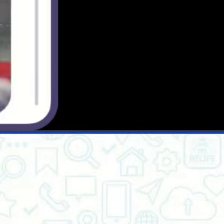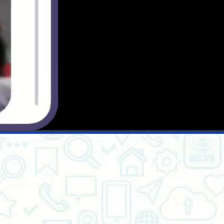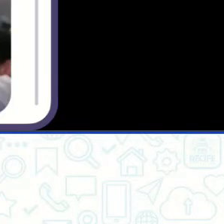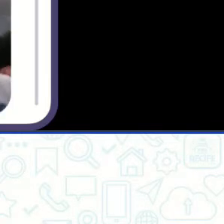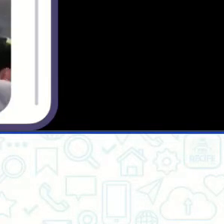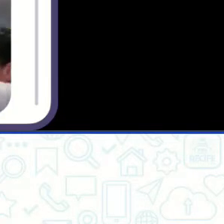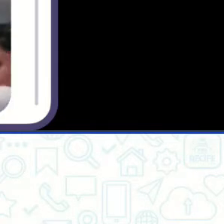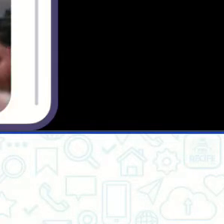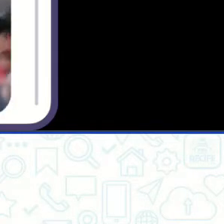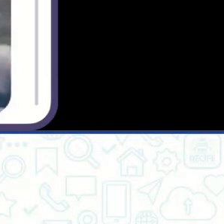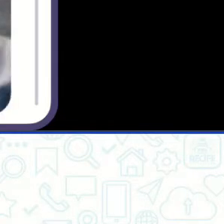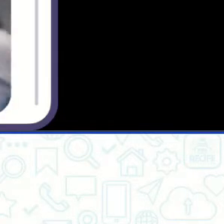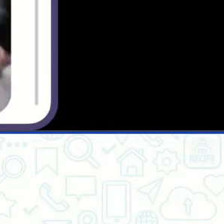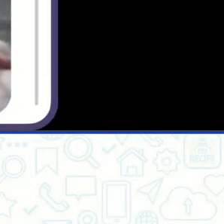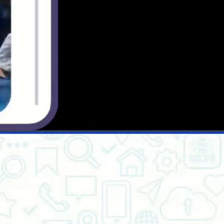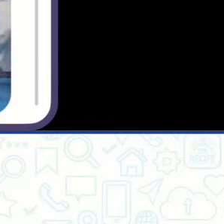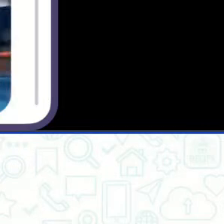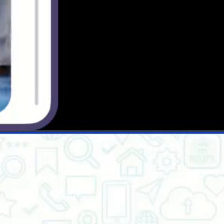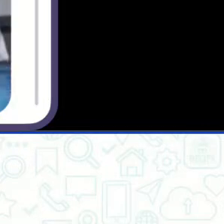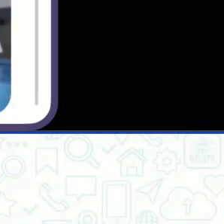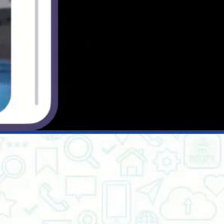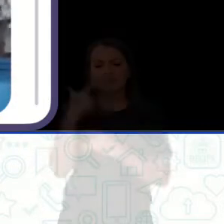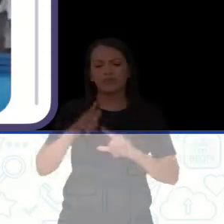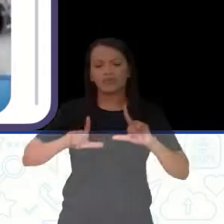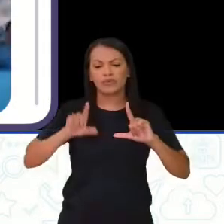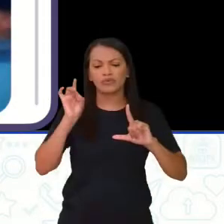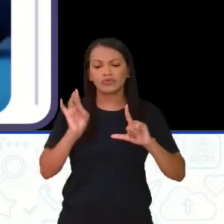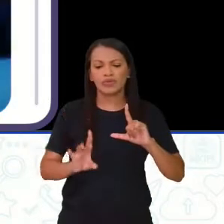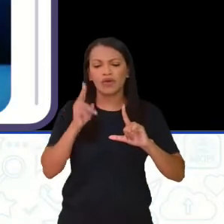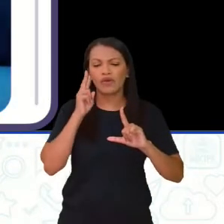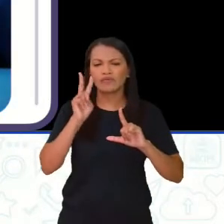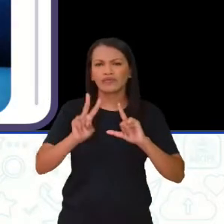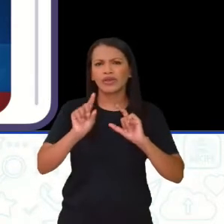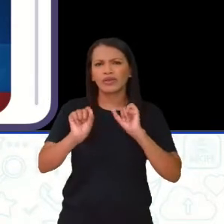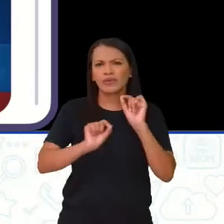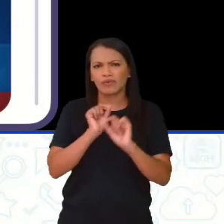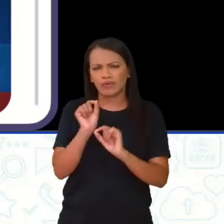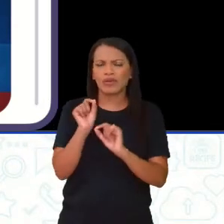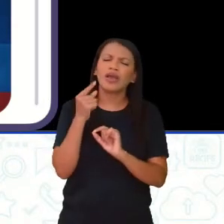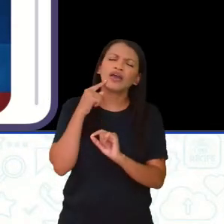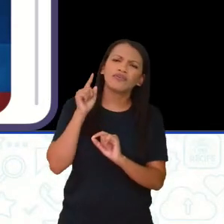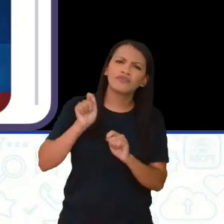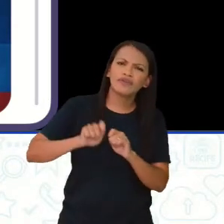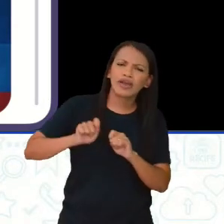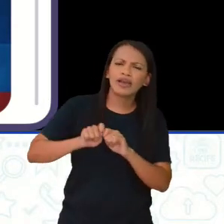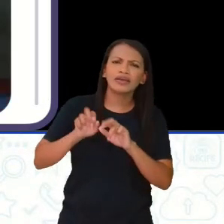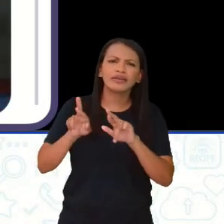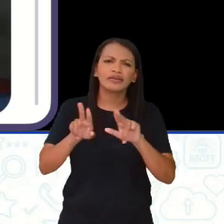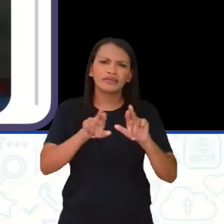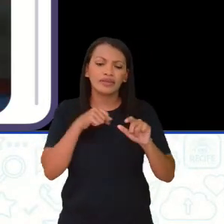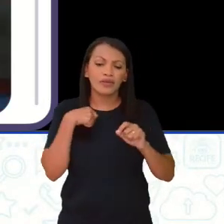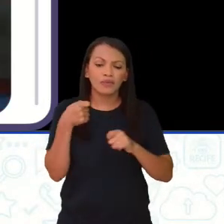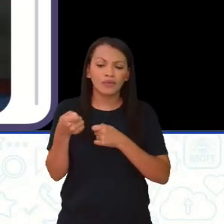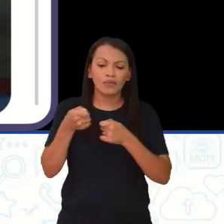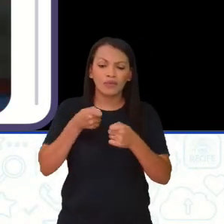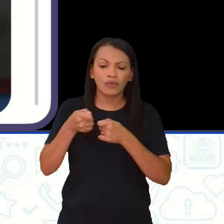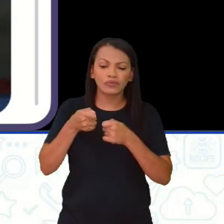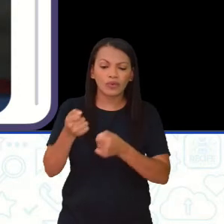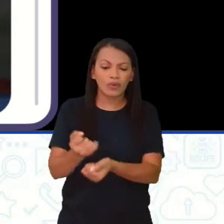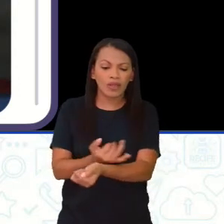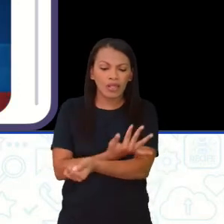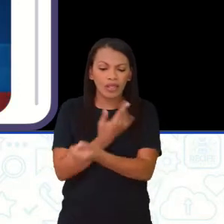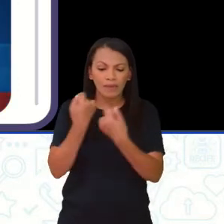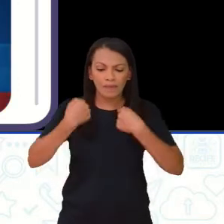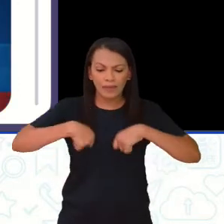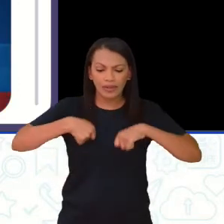jeito, né? A gente, quando entra naquele quadradinho, só vai sair um vencedor. Mas o que realmente faz diferença é esse controle emocional que a gente tem que ter durante